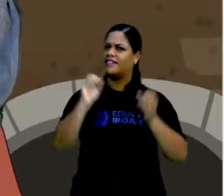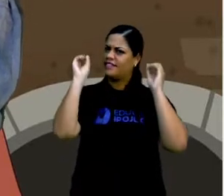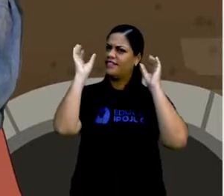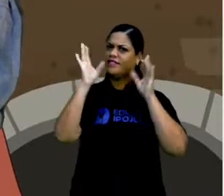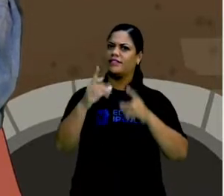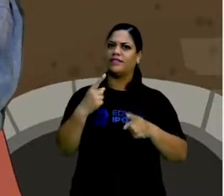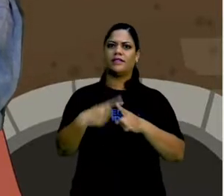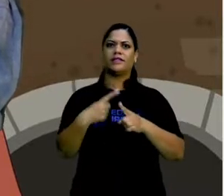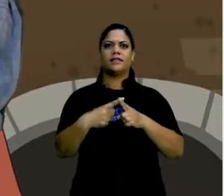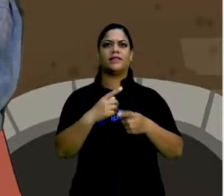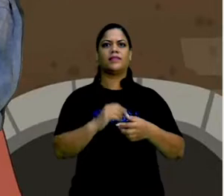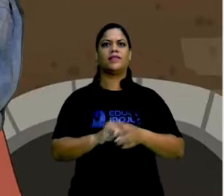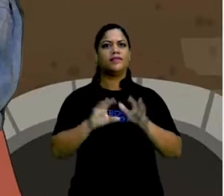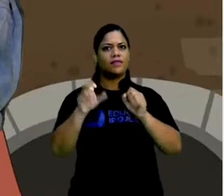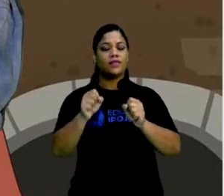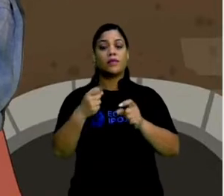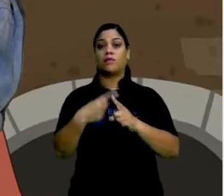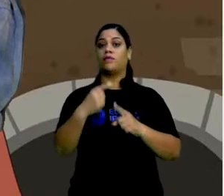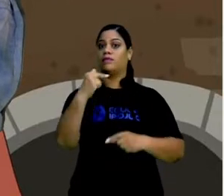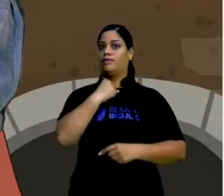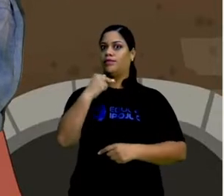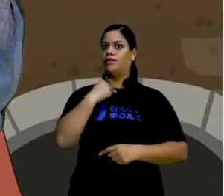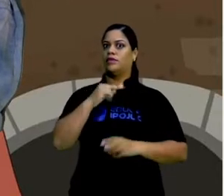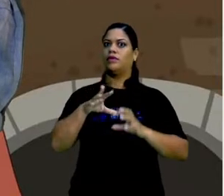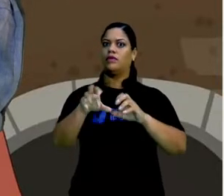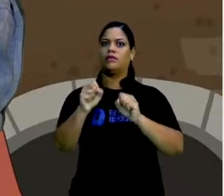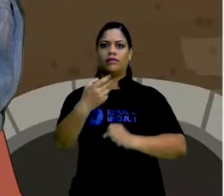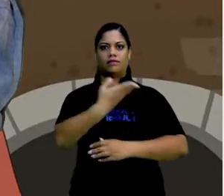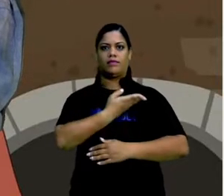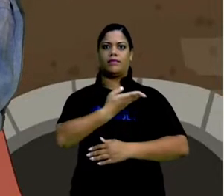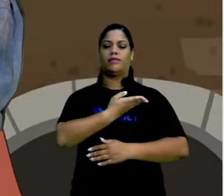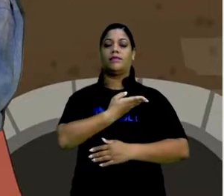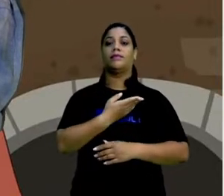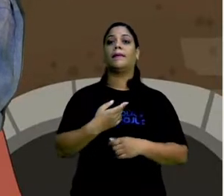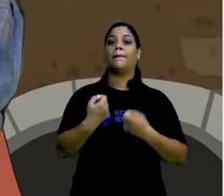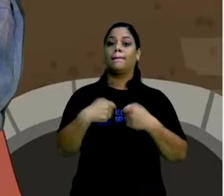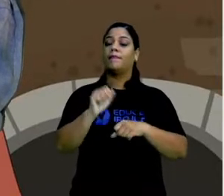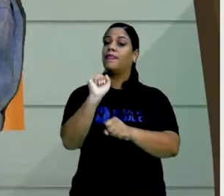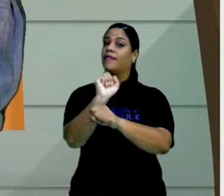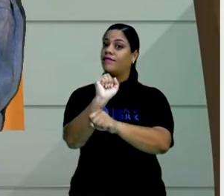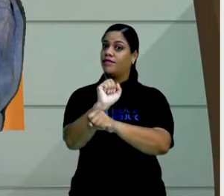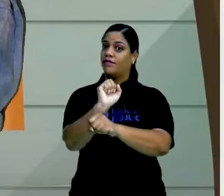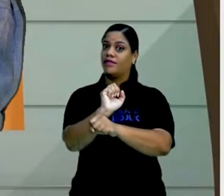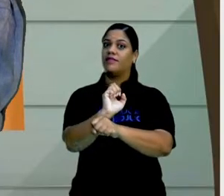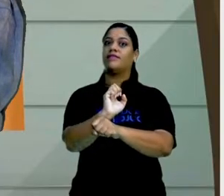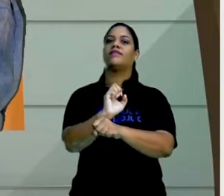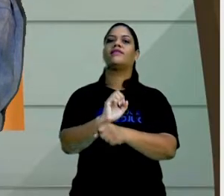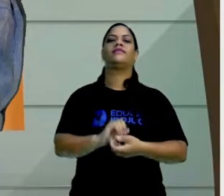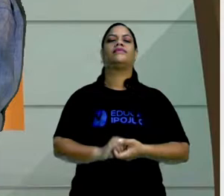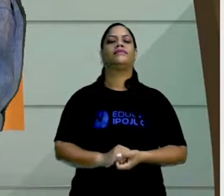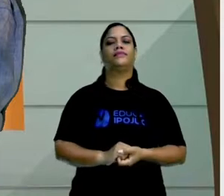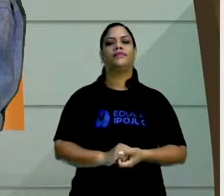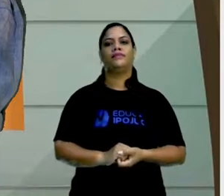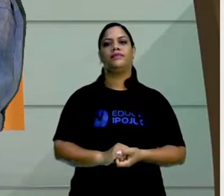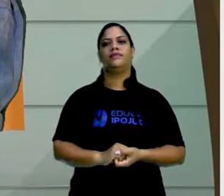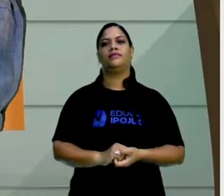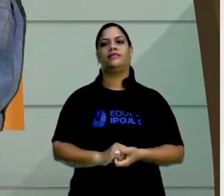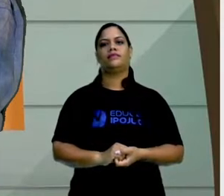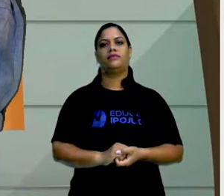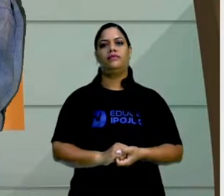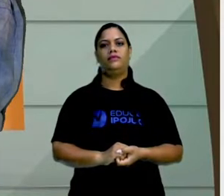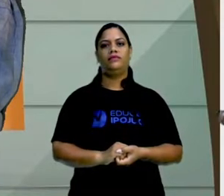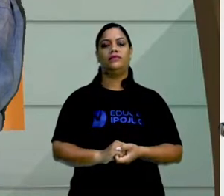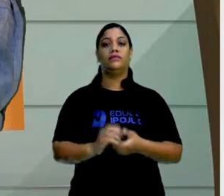E por que não vai buscar? Porque ela não podia ir buscar. Ela teve que esperar. Aí passou. Passou